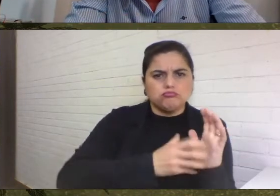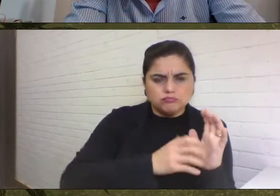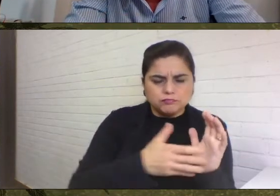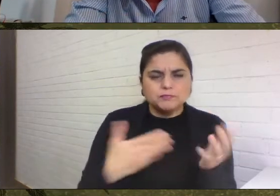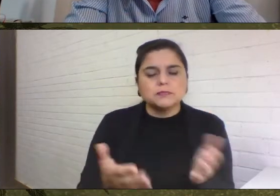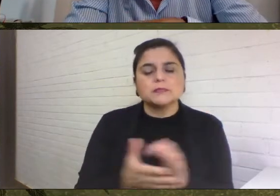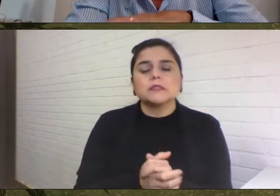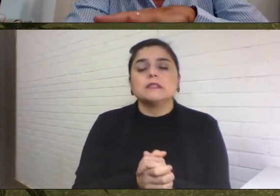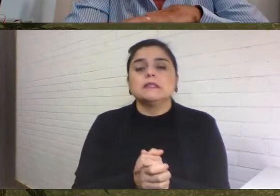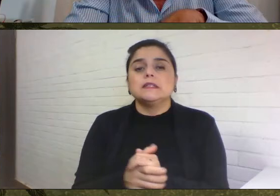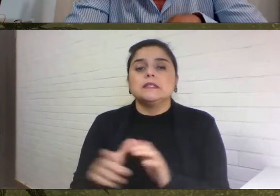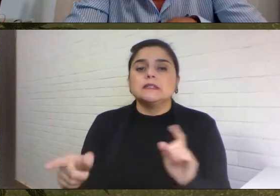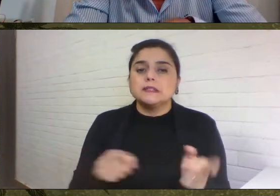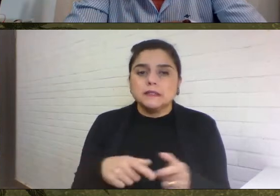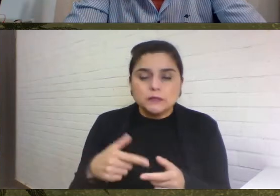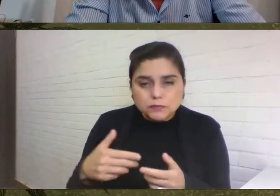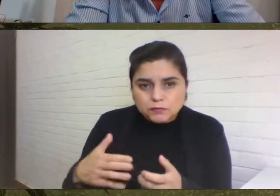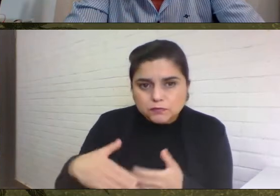fazer a